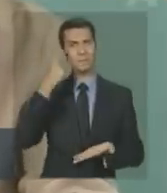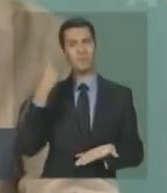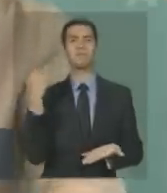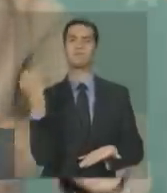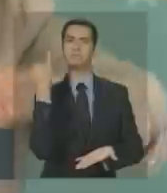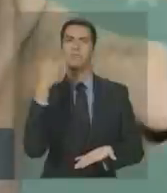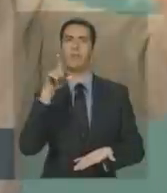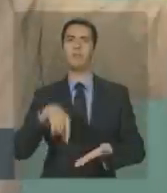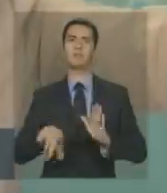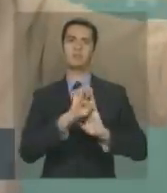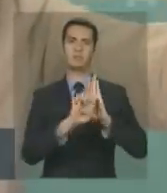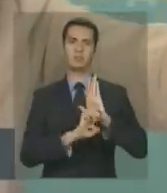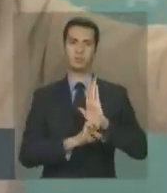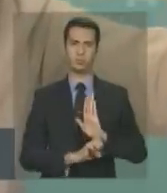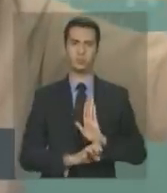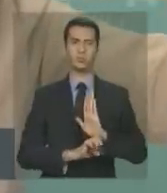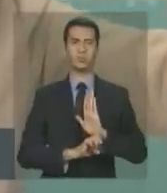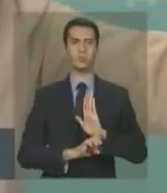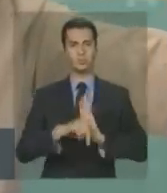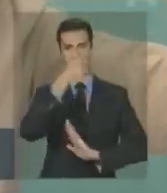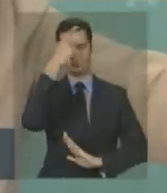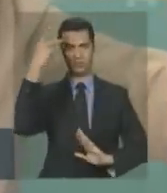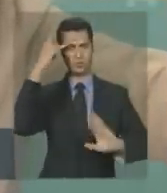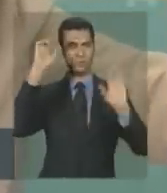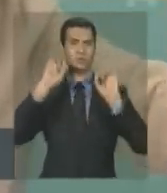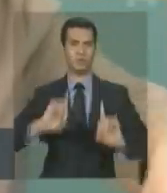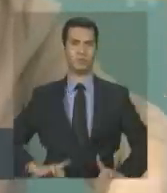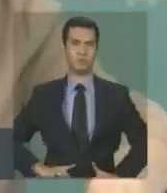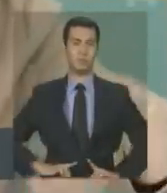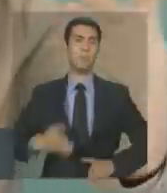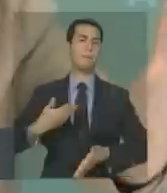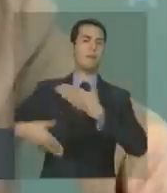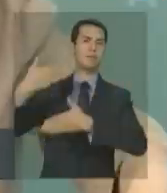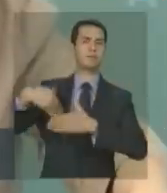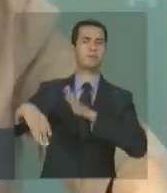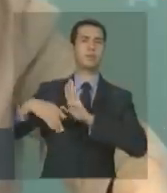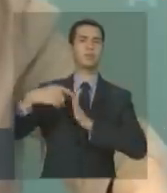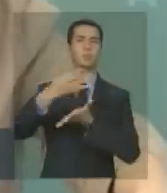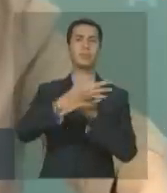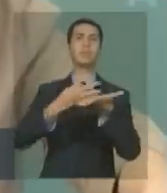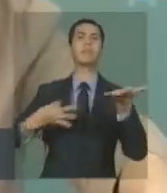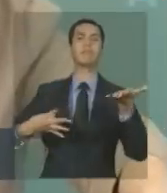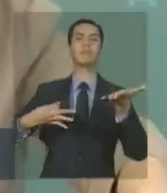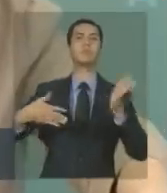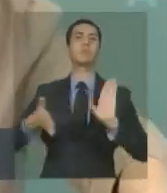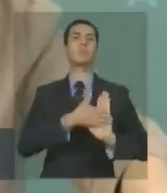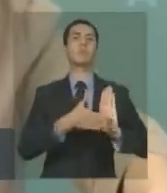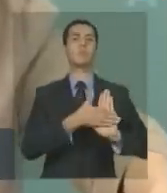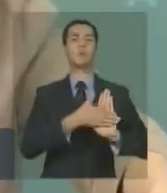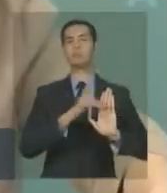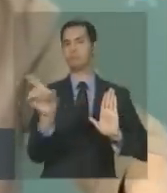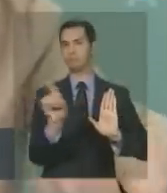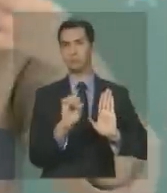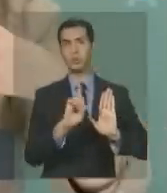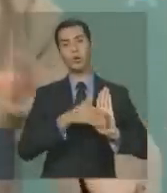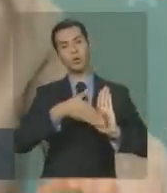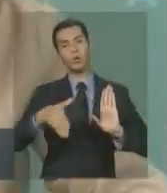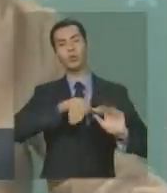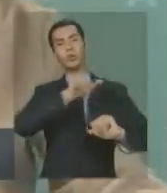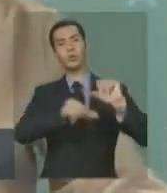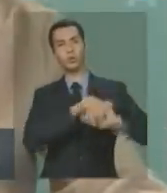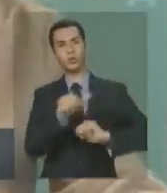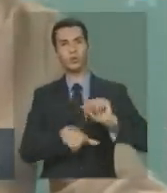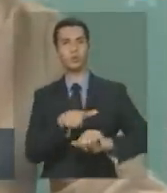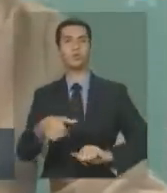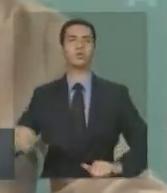deficiência não mais no texto original Originalmente proposto em tramitação no Senado e na Câmara Mas com esse grupo de